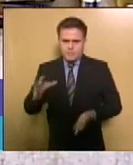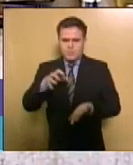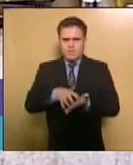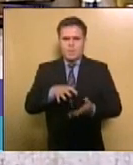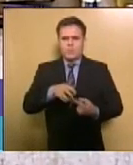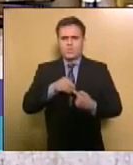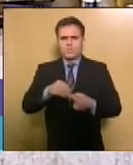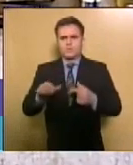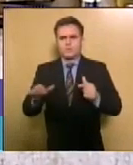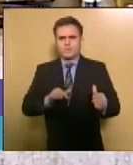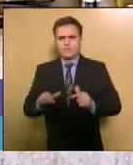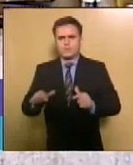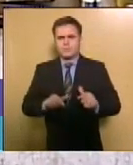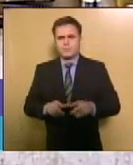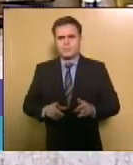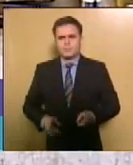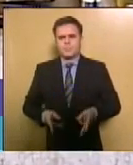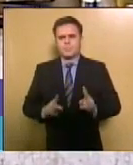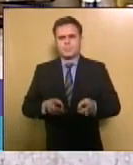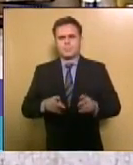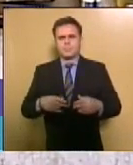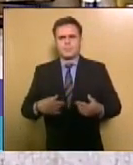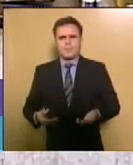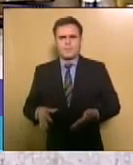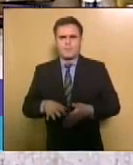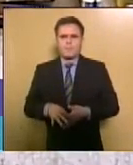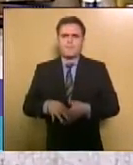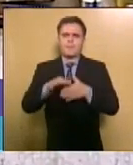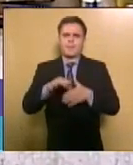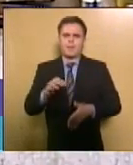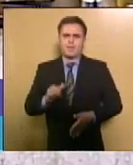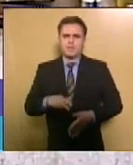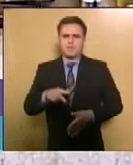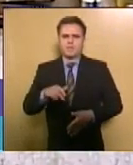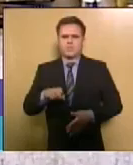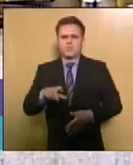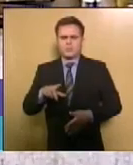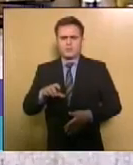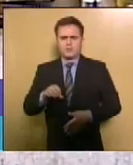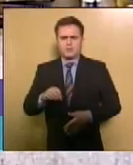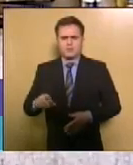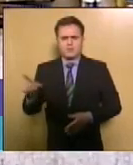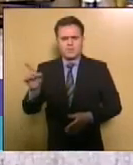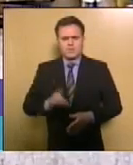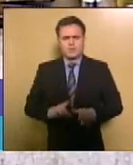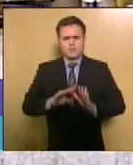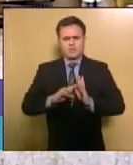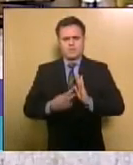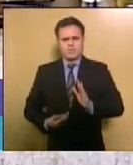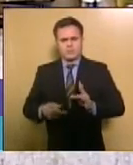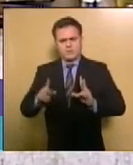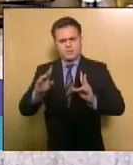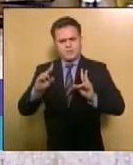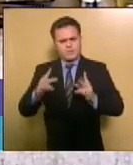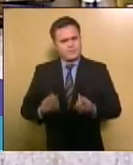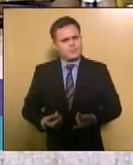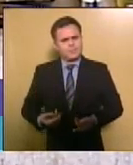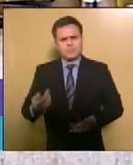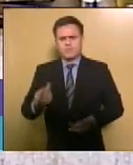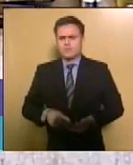nível Nacional ldia os diretora de Direitos Humanos da Secretaria Municipal de Assistência Social de